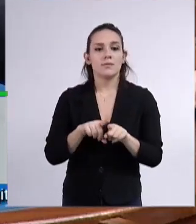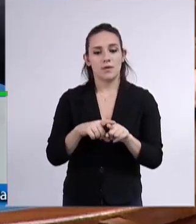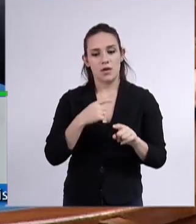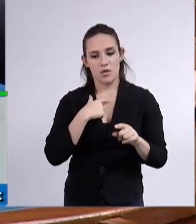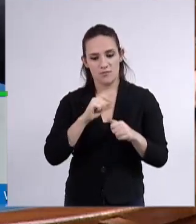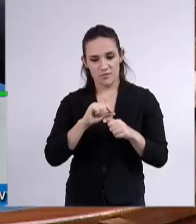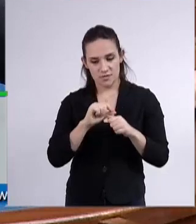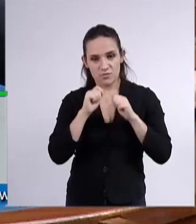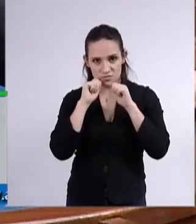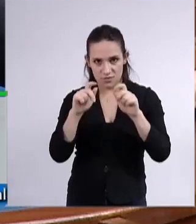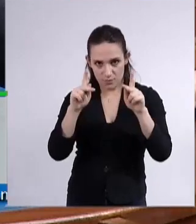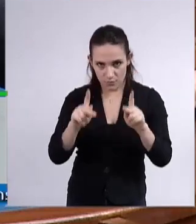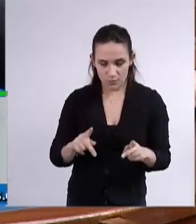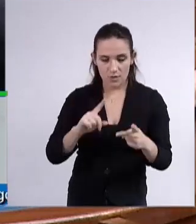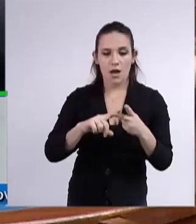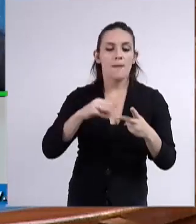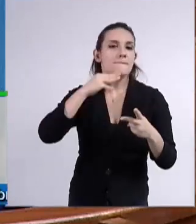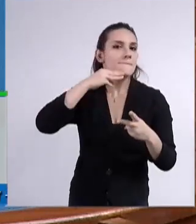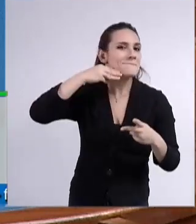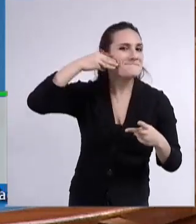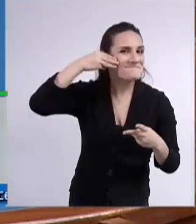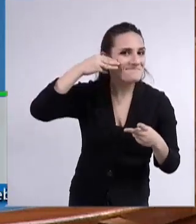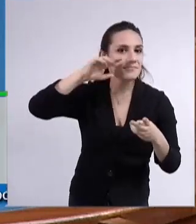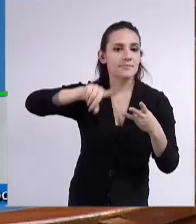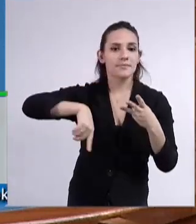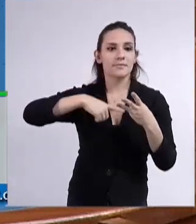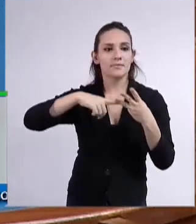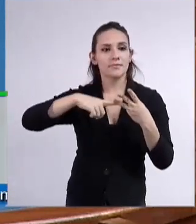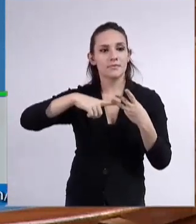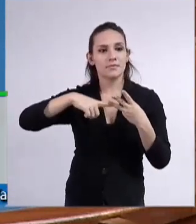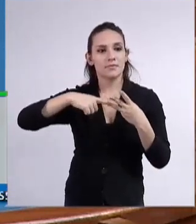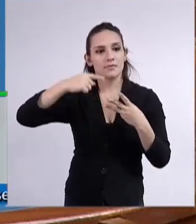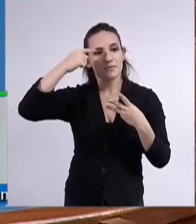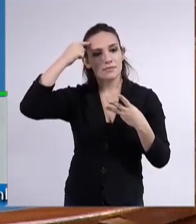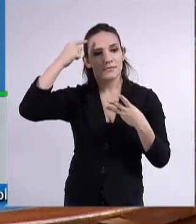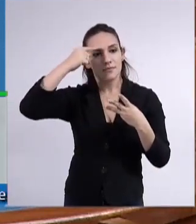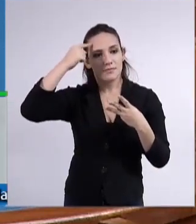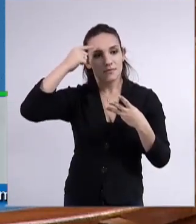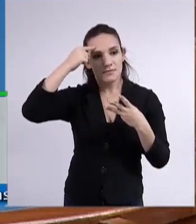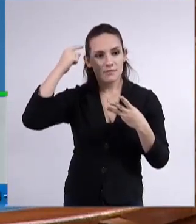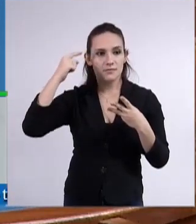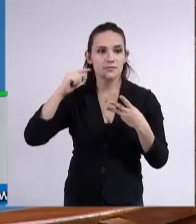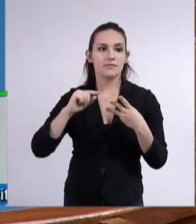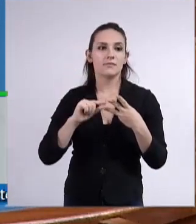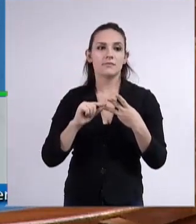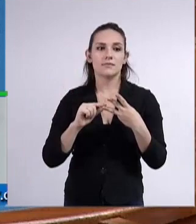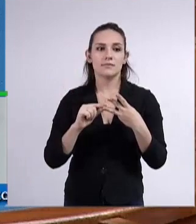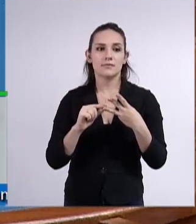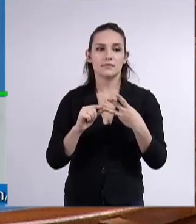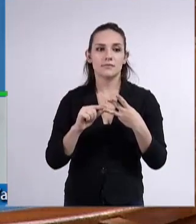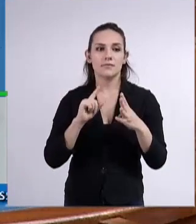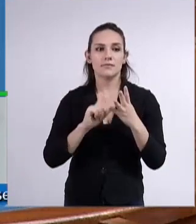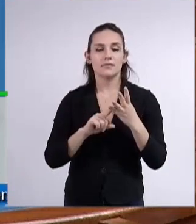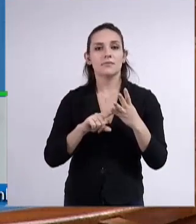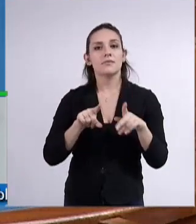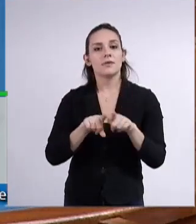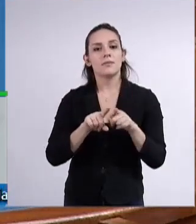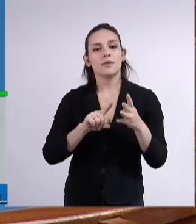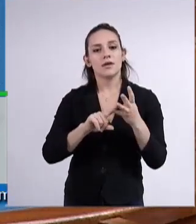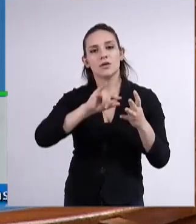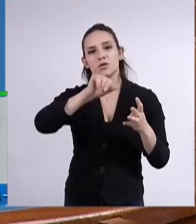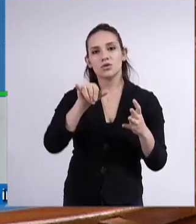Filho, deputado José Teixeira e deputado Jamil